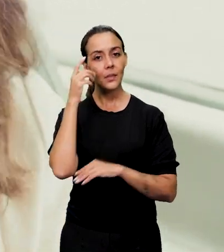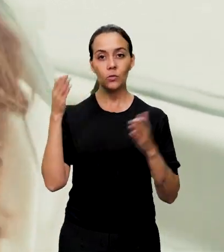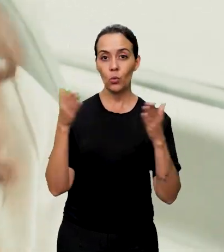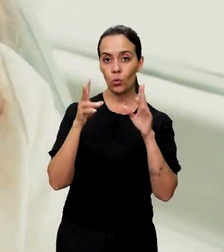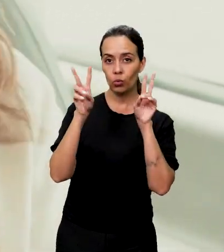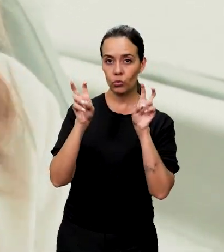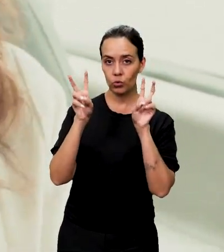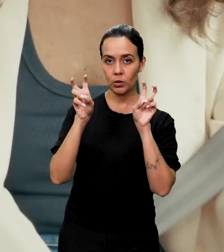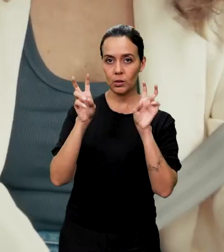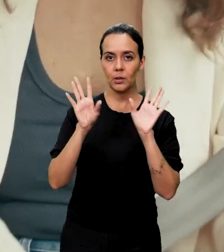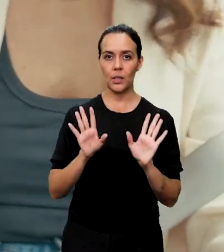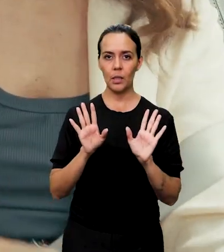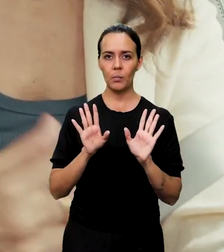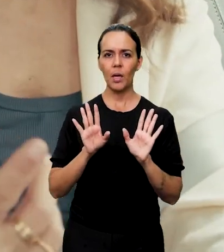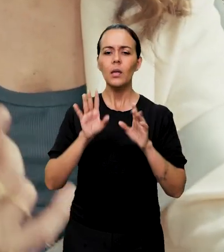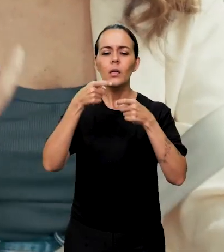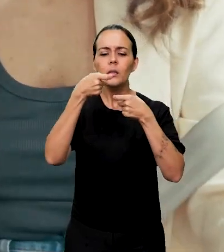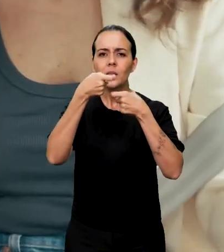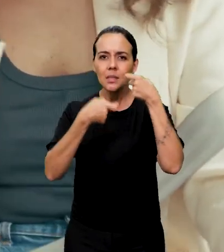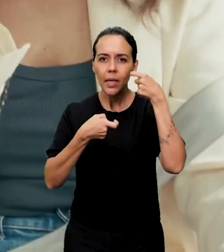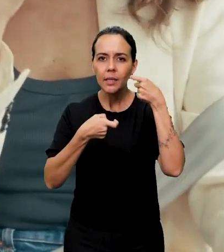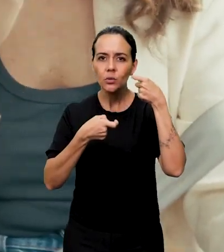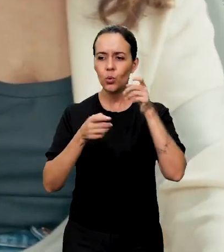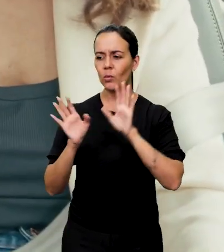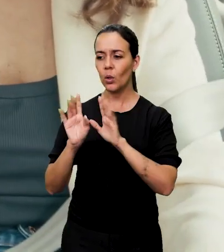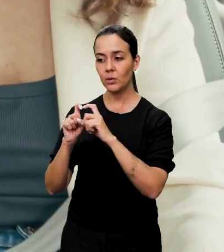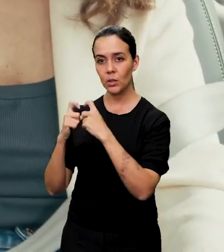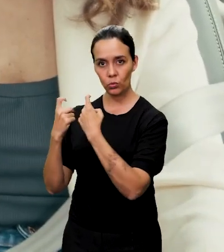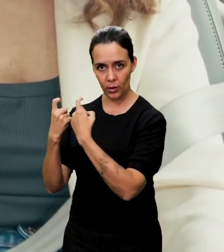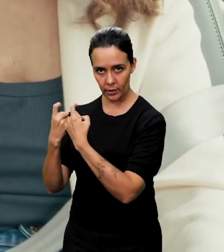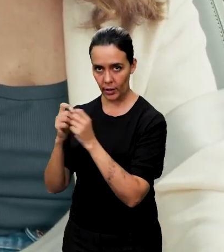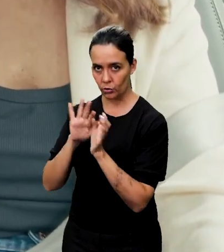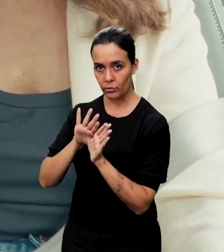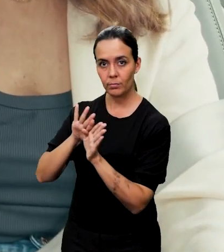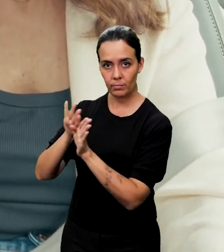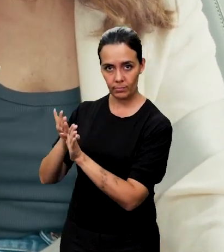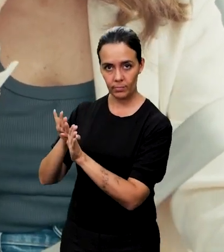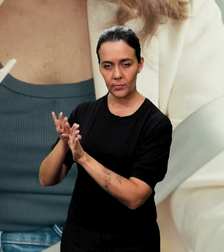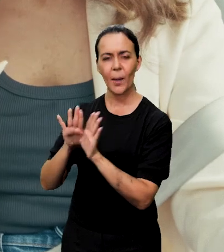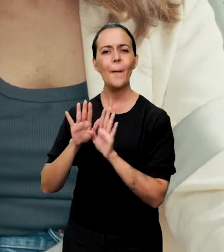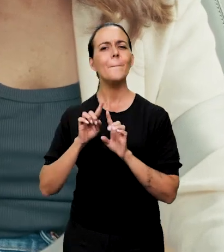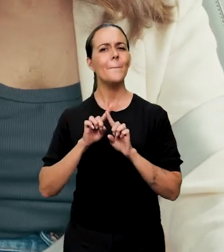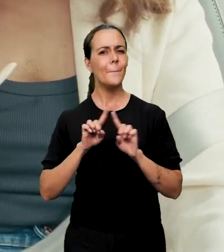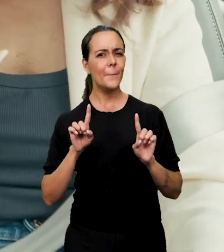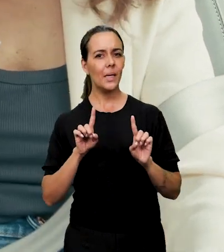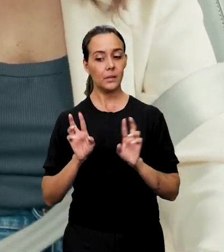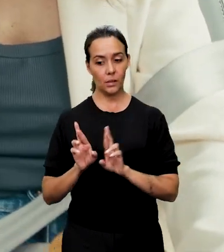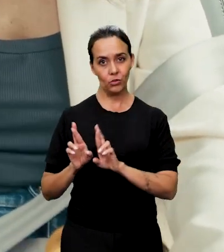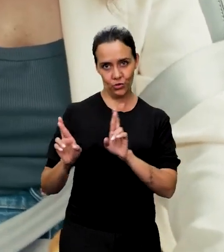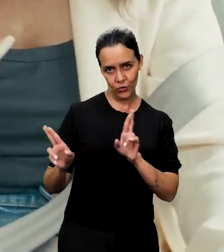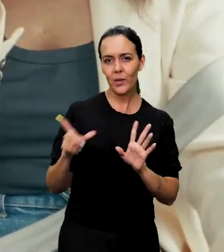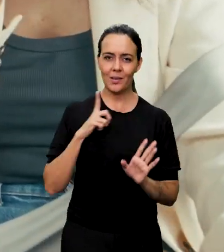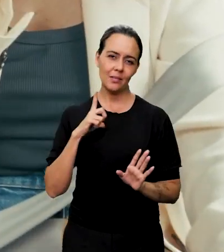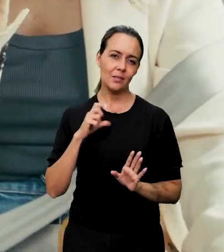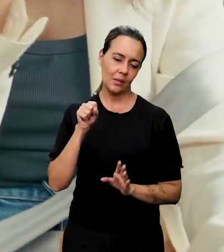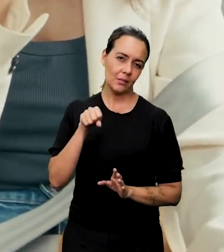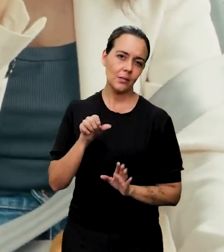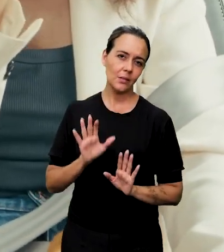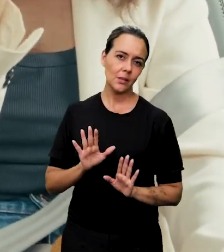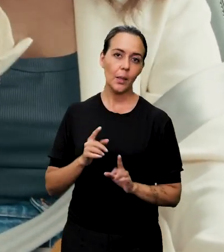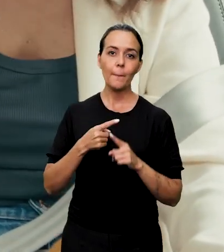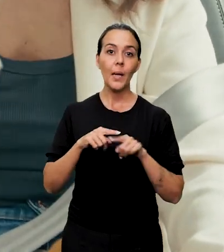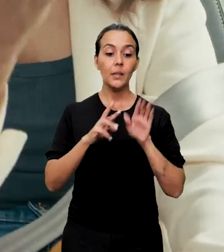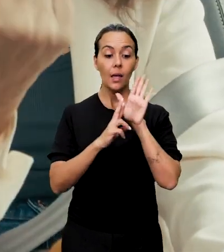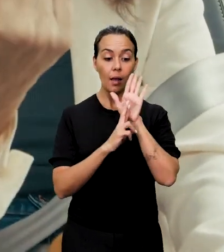do nosso assunto de hoje, né? A exposição do sexo, não tanto da sexualidade, Ela é branca mas de cabelos castanhos longos. Tem uma diferença, né? exatamente,